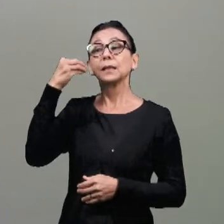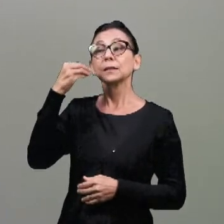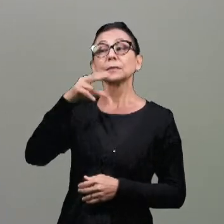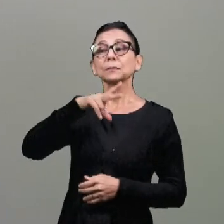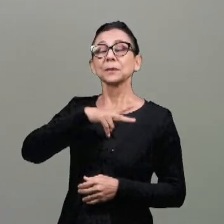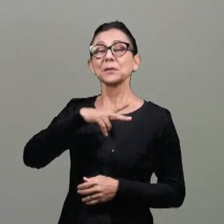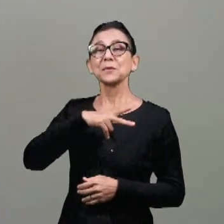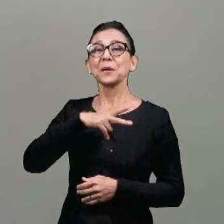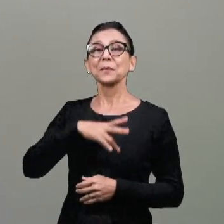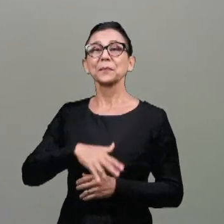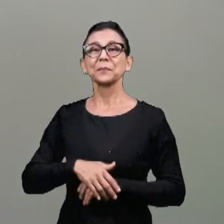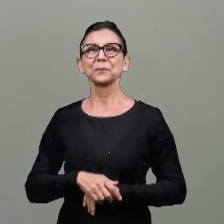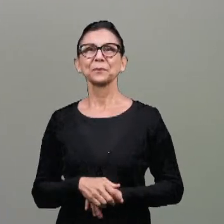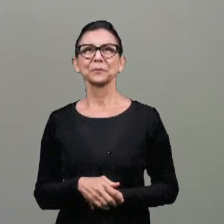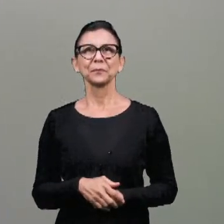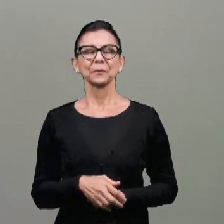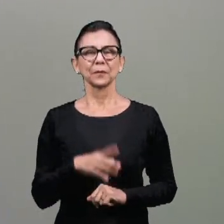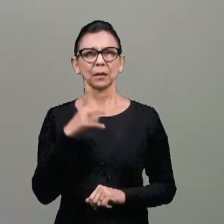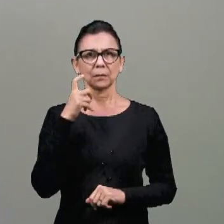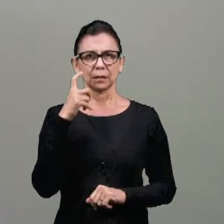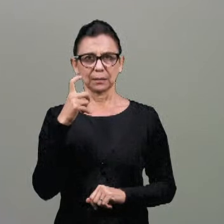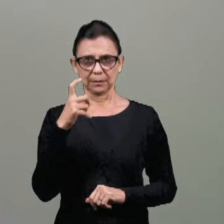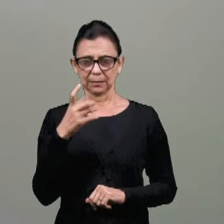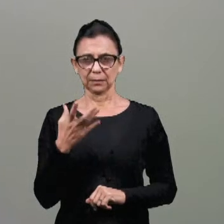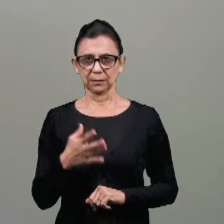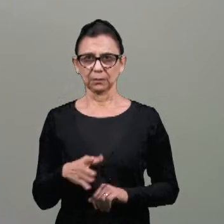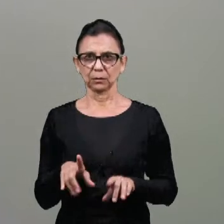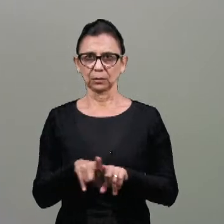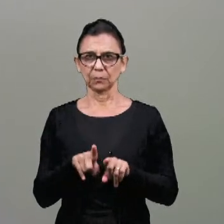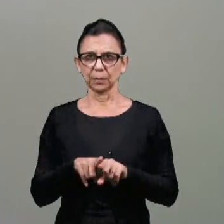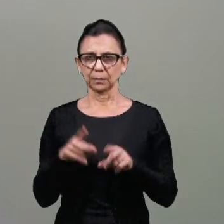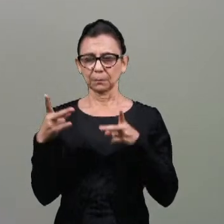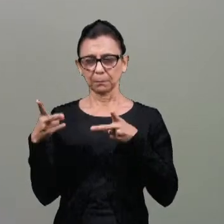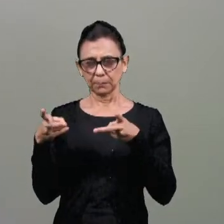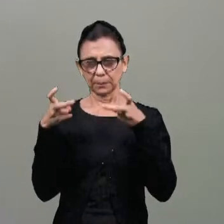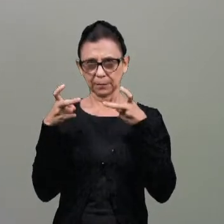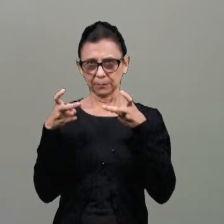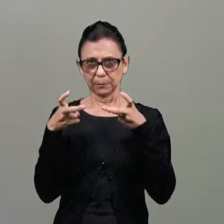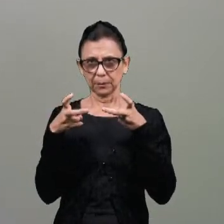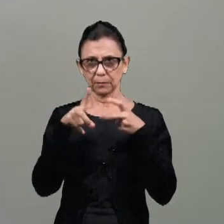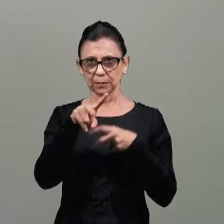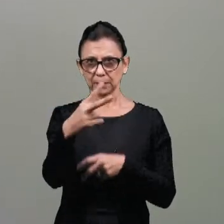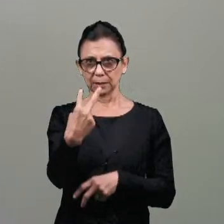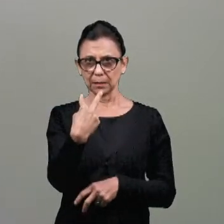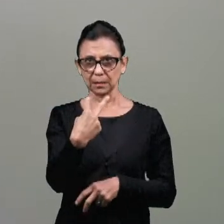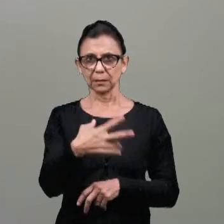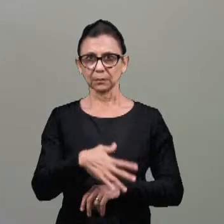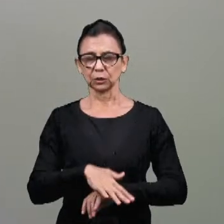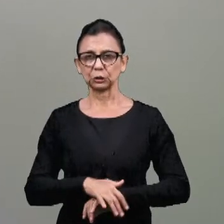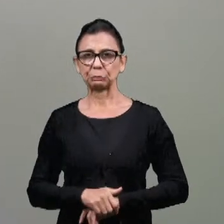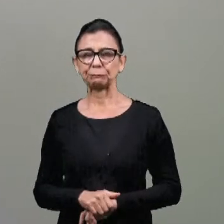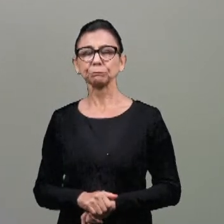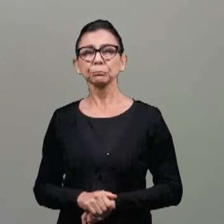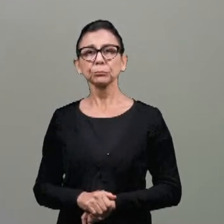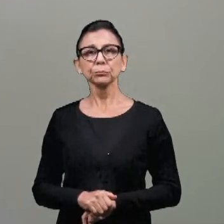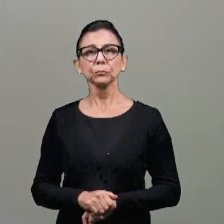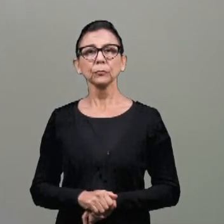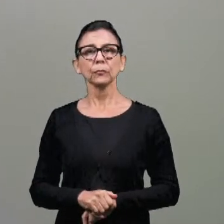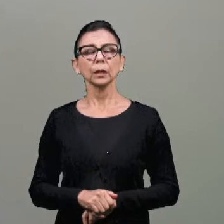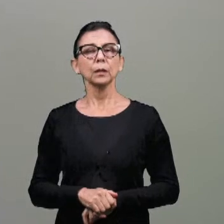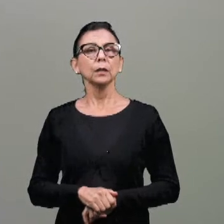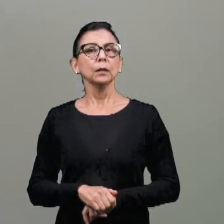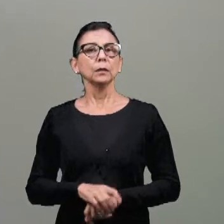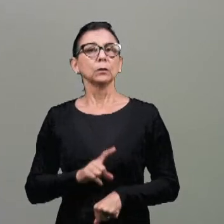eu tenho certeza que você que sempre acompanha já percebeu isso, é que quando o servo ele se